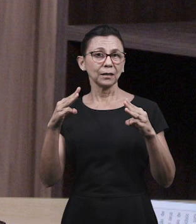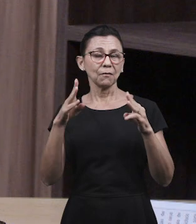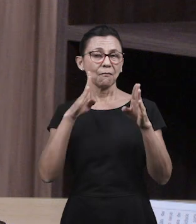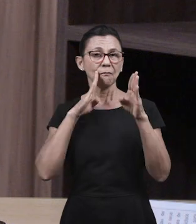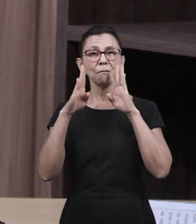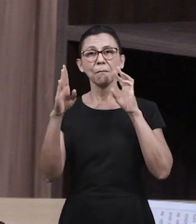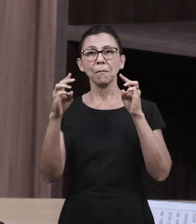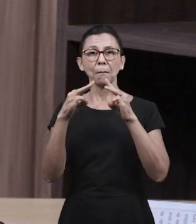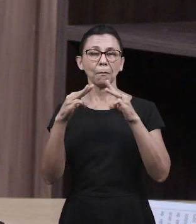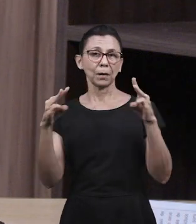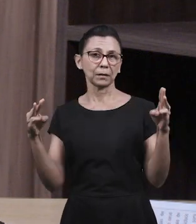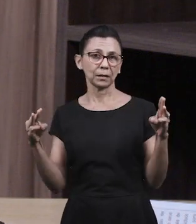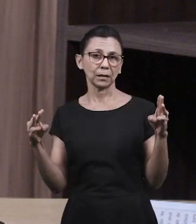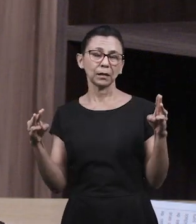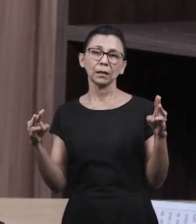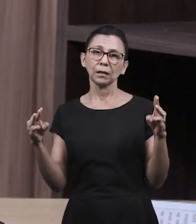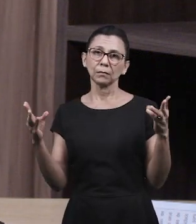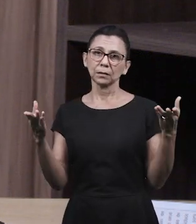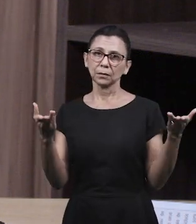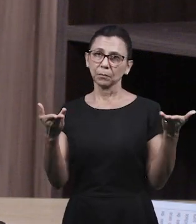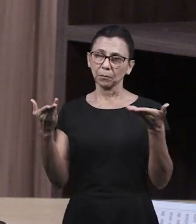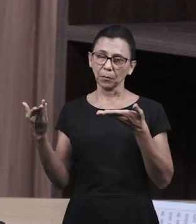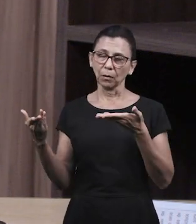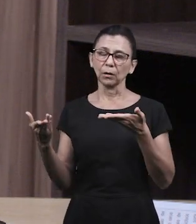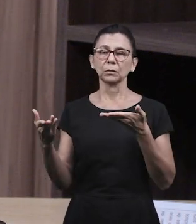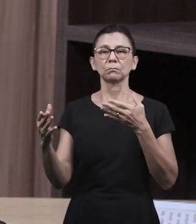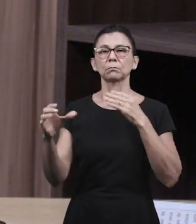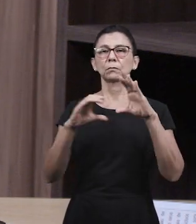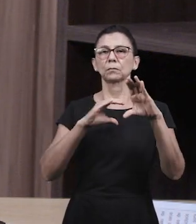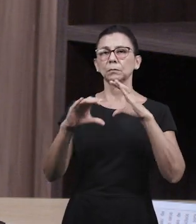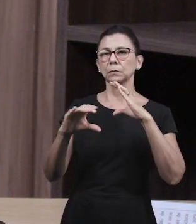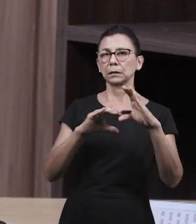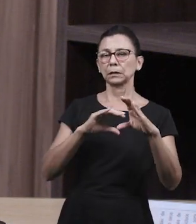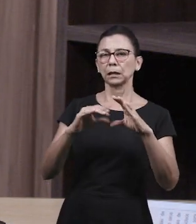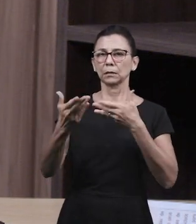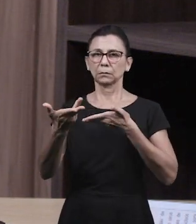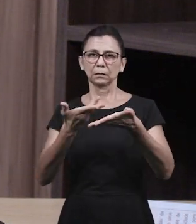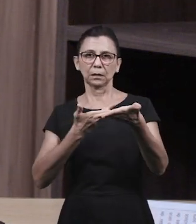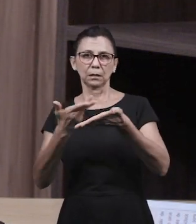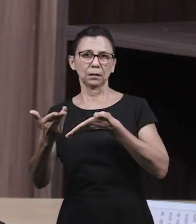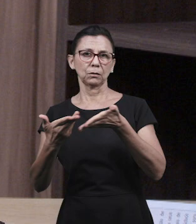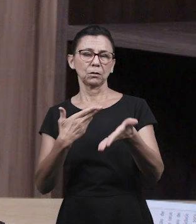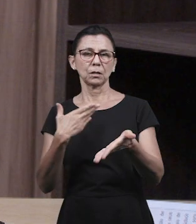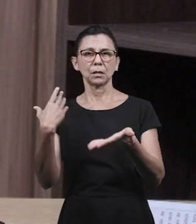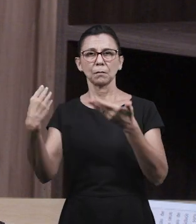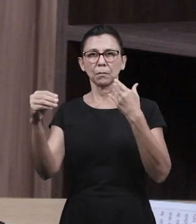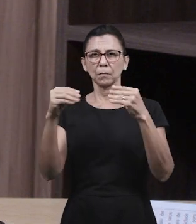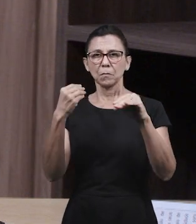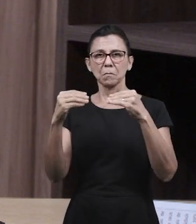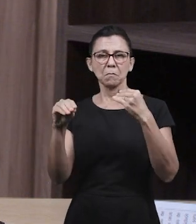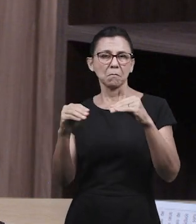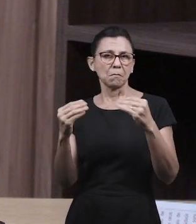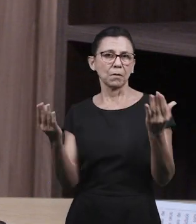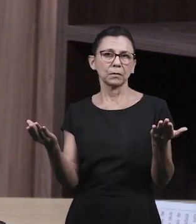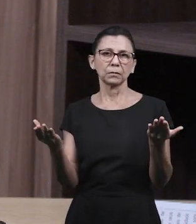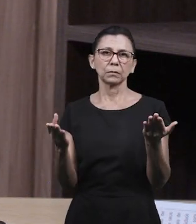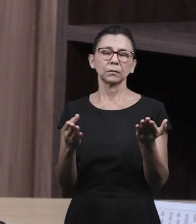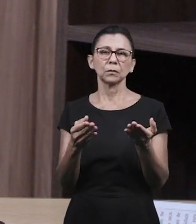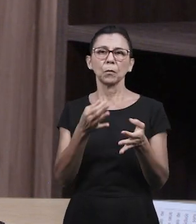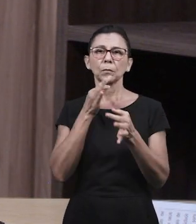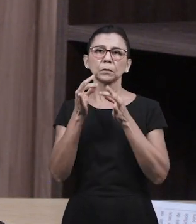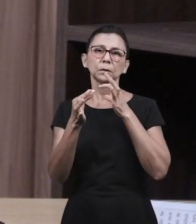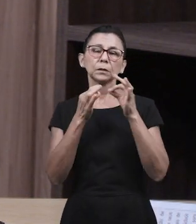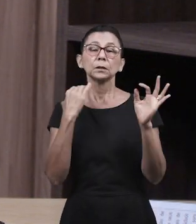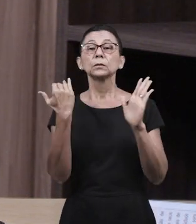você, inclusive, pode usar para falar conosco, para interagir, para colocar lá a sua informação, o que você está achando